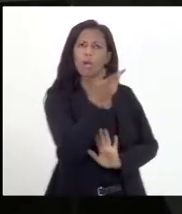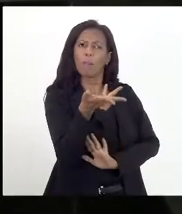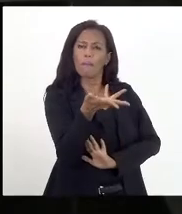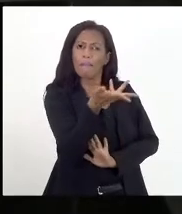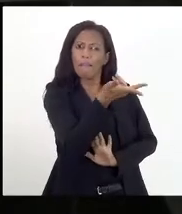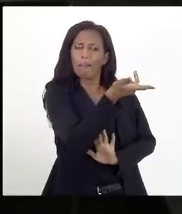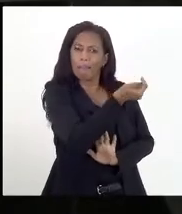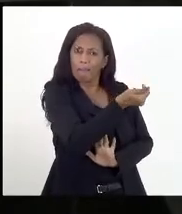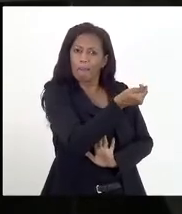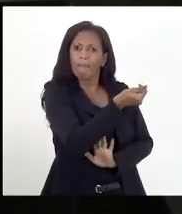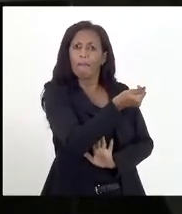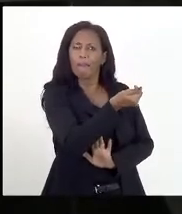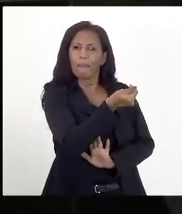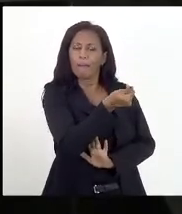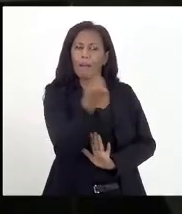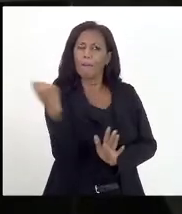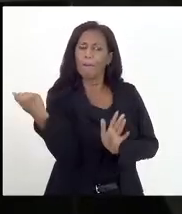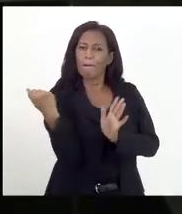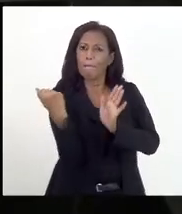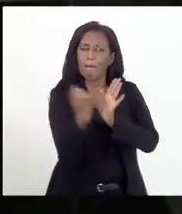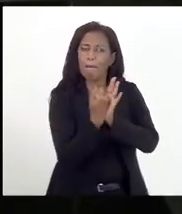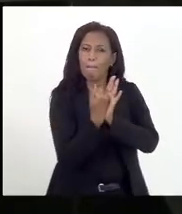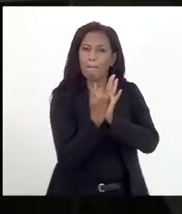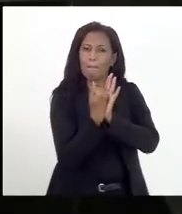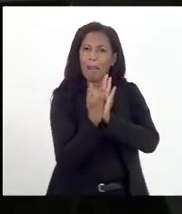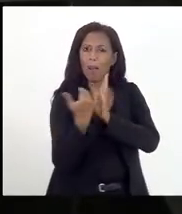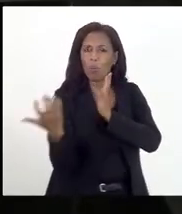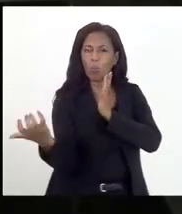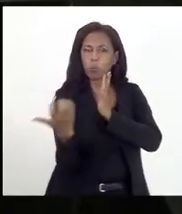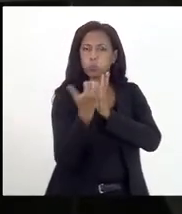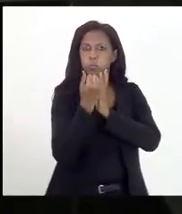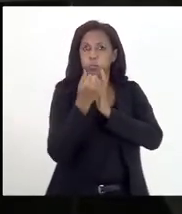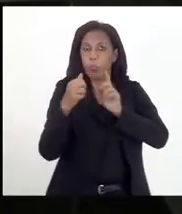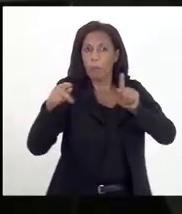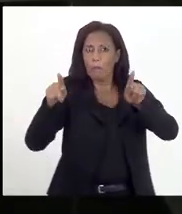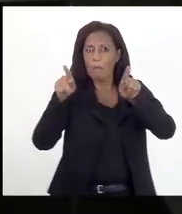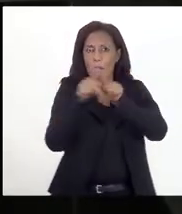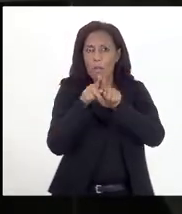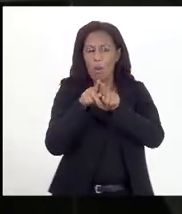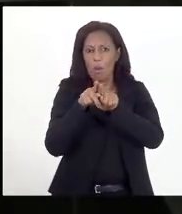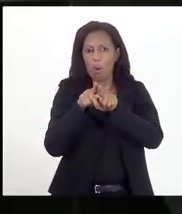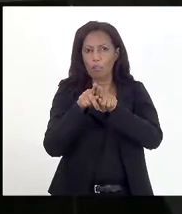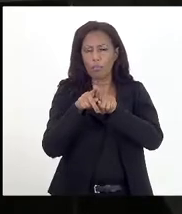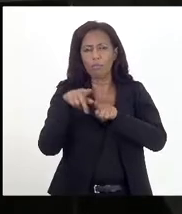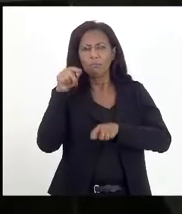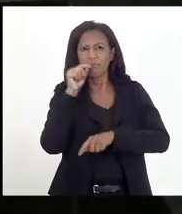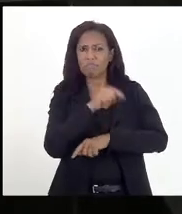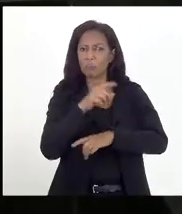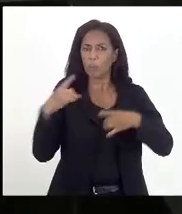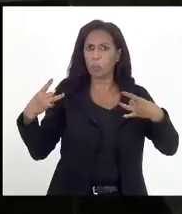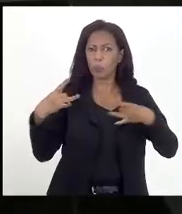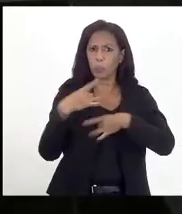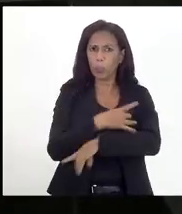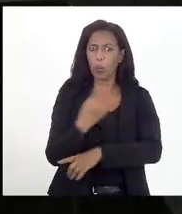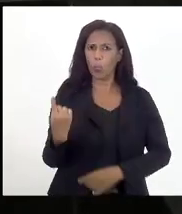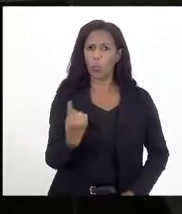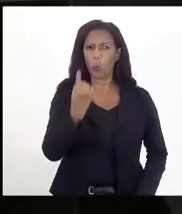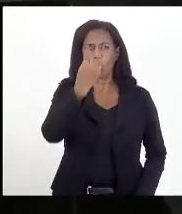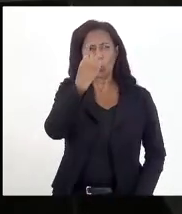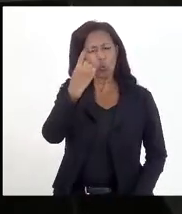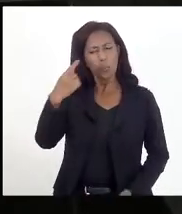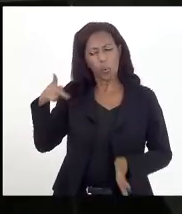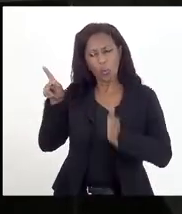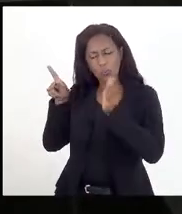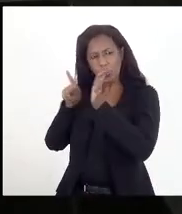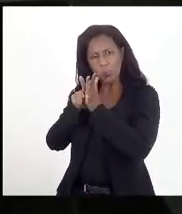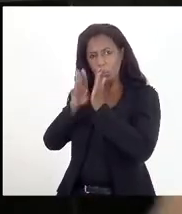maravilhoso o Marco arquitetônico tombado e que seja gerido única e